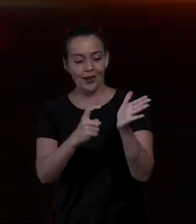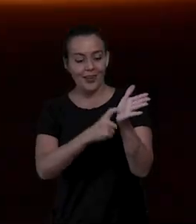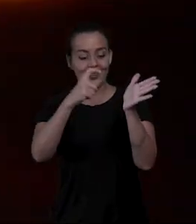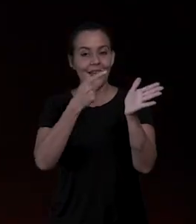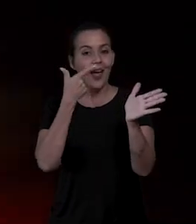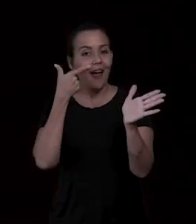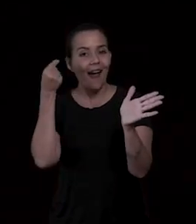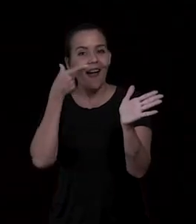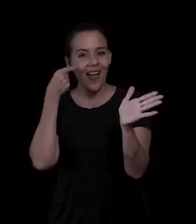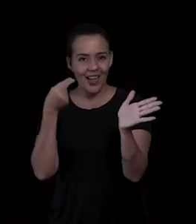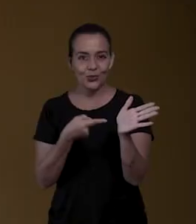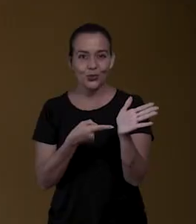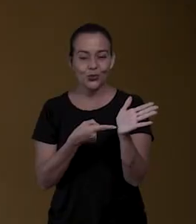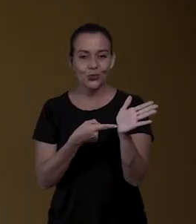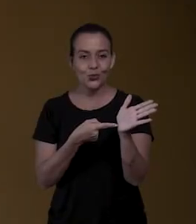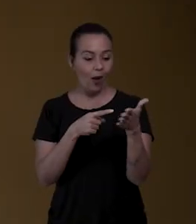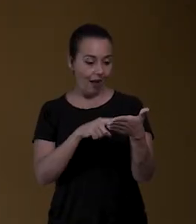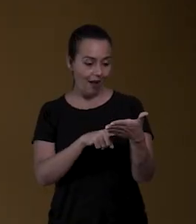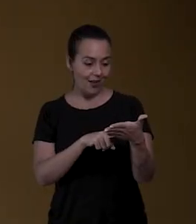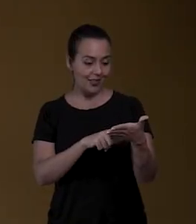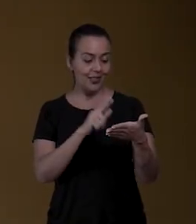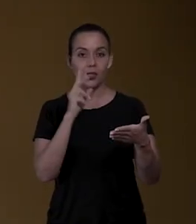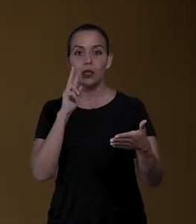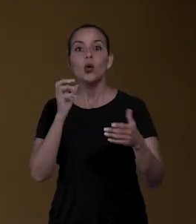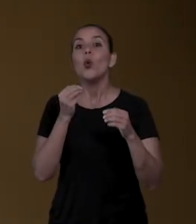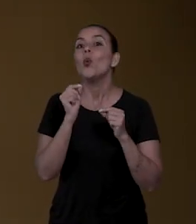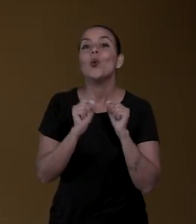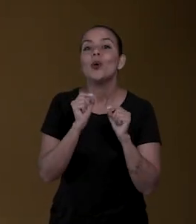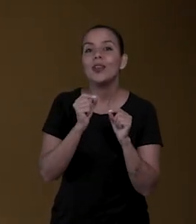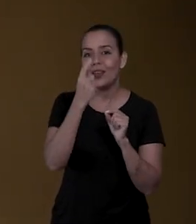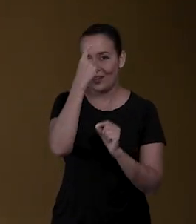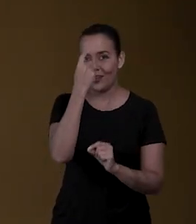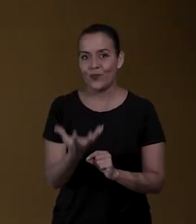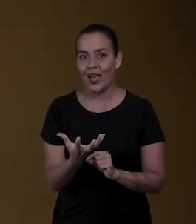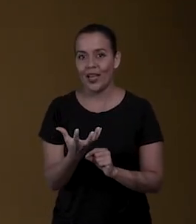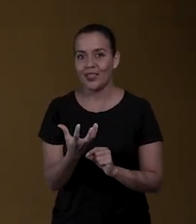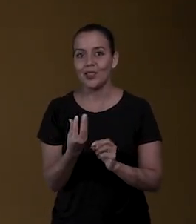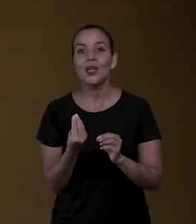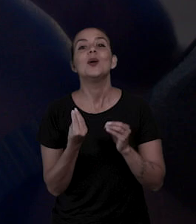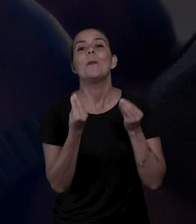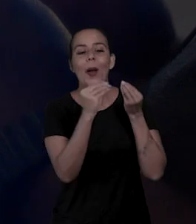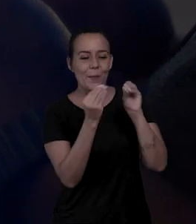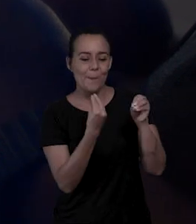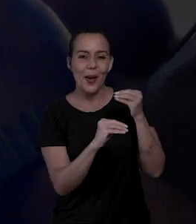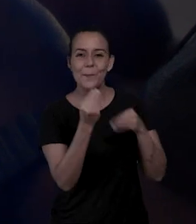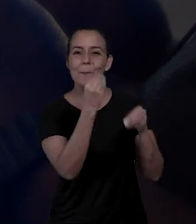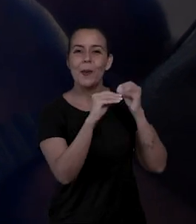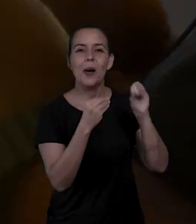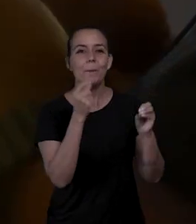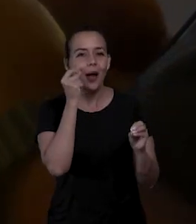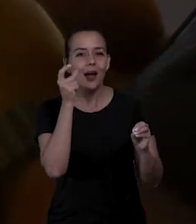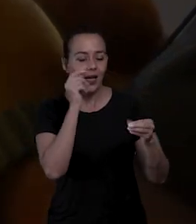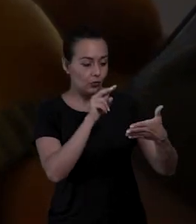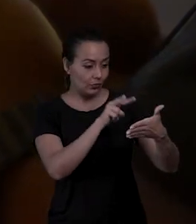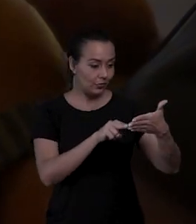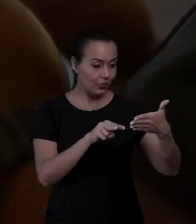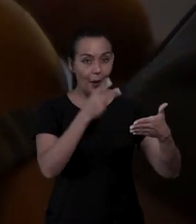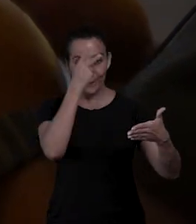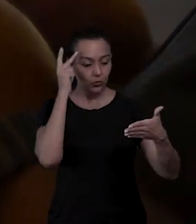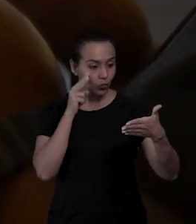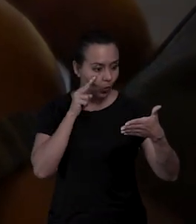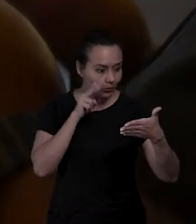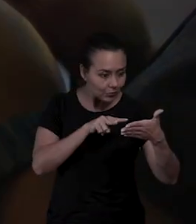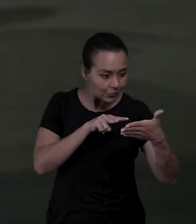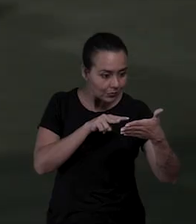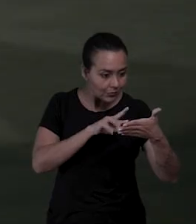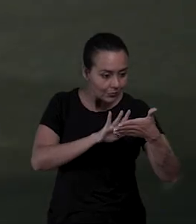ela fazer. E o que o humano diz para ela fazer? Se o Anderson clicar numa foto de gato, é porque ele gosta de gato,